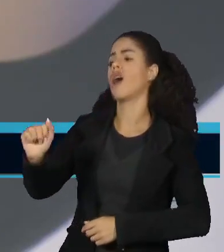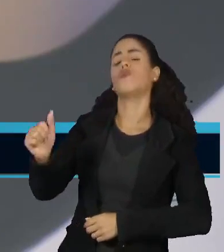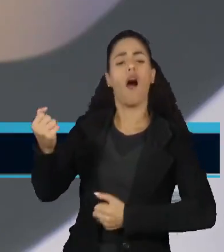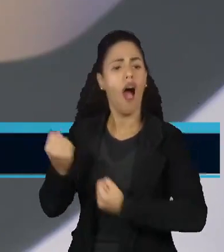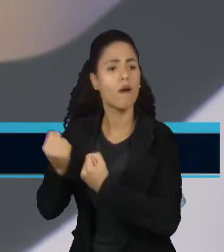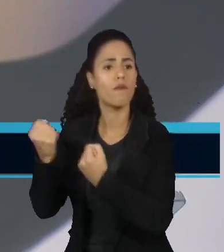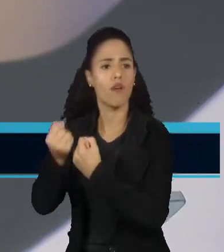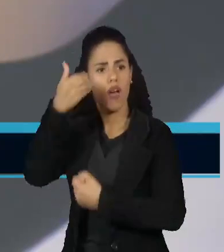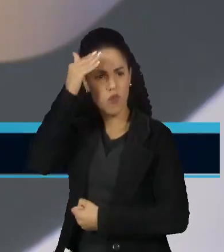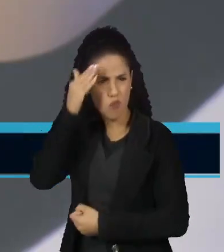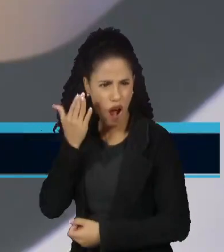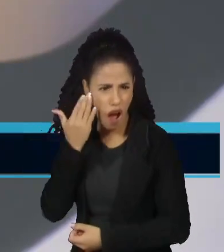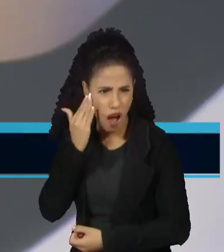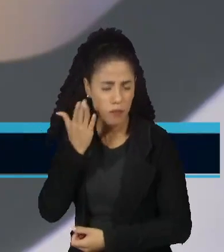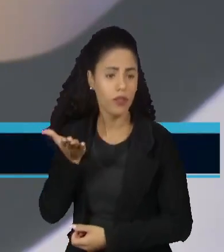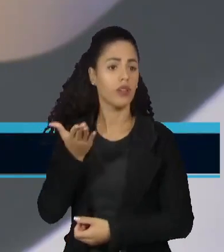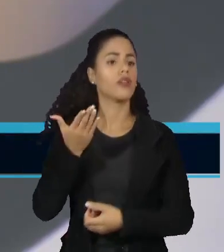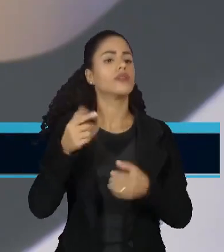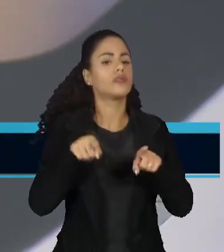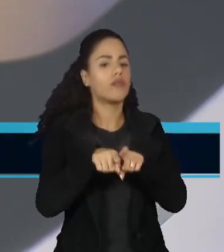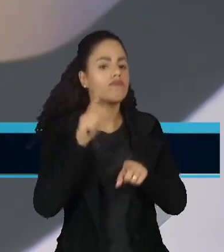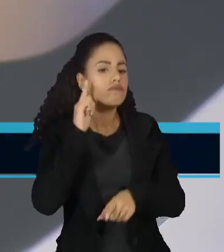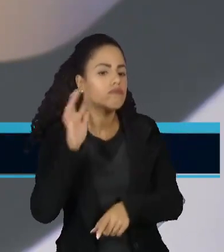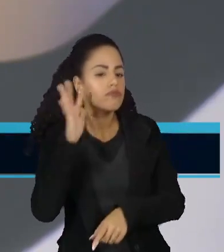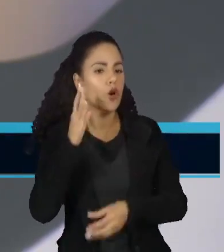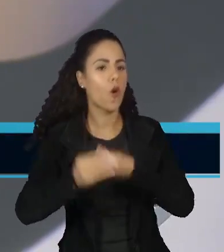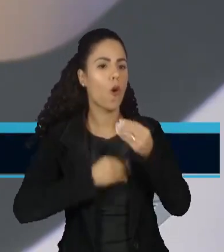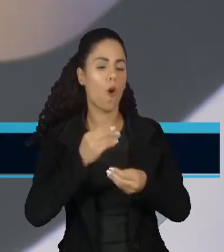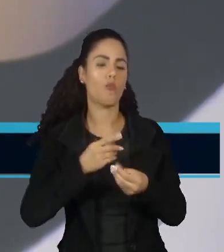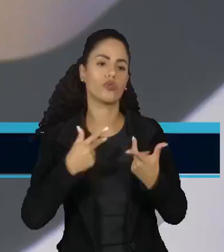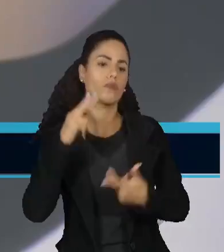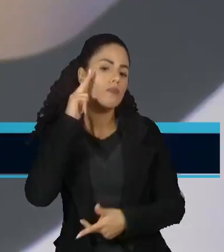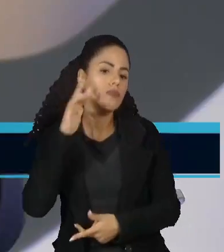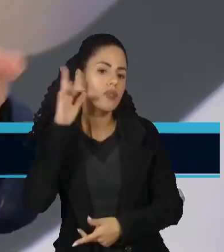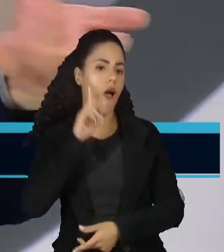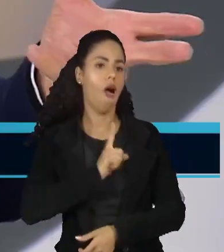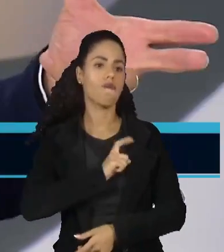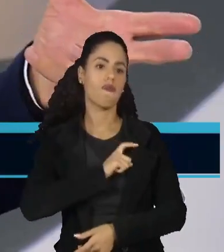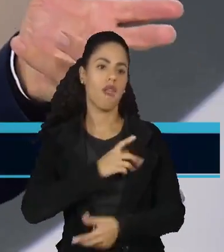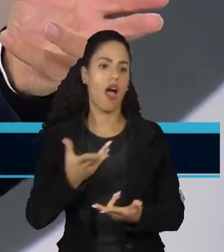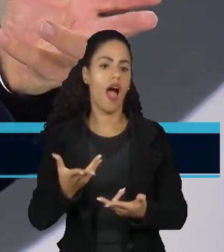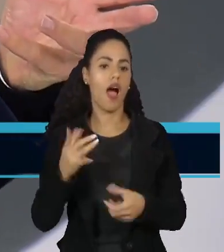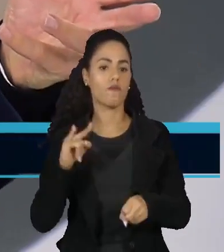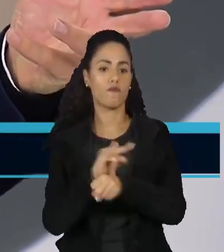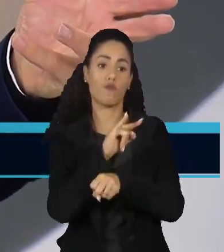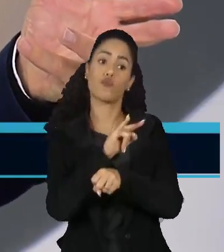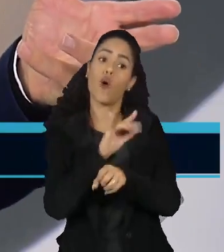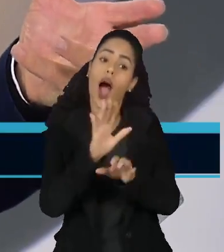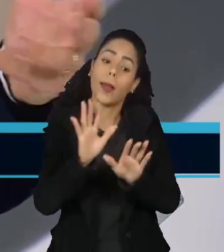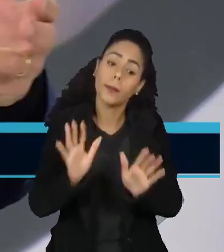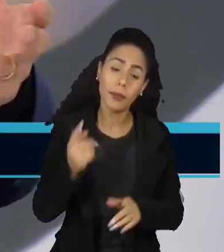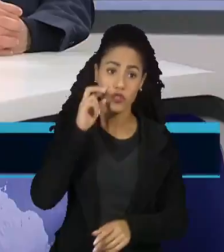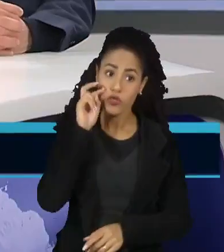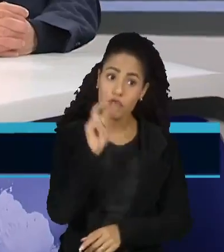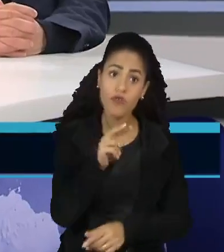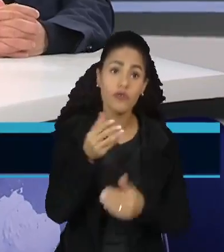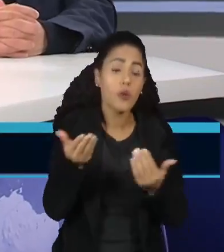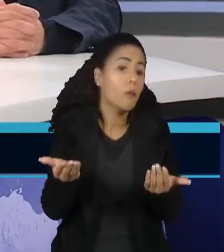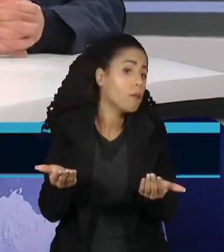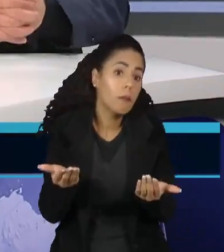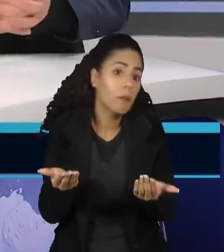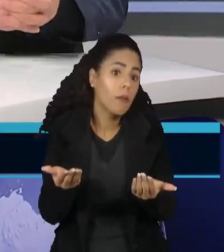um pensamento maldoso em relação ao adultério, teve um impacto grande.